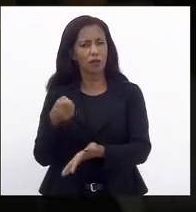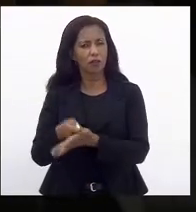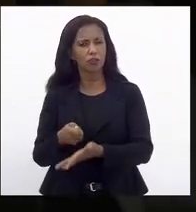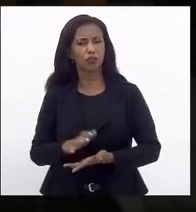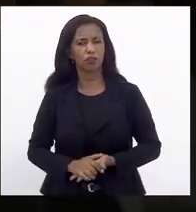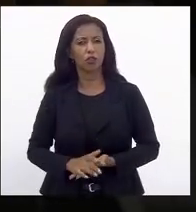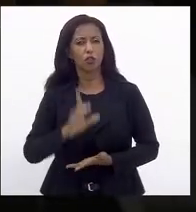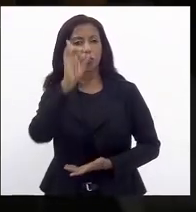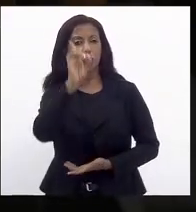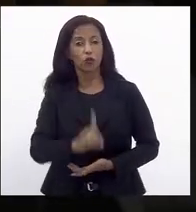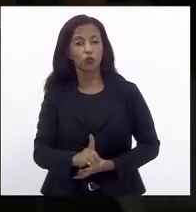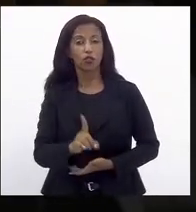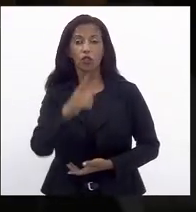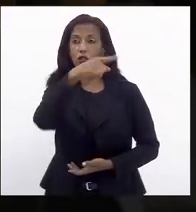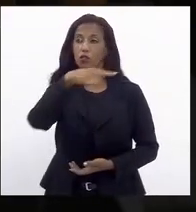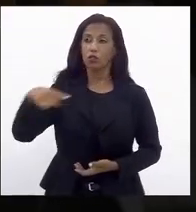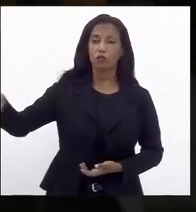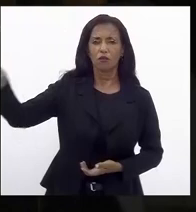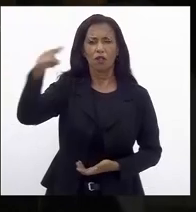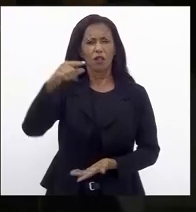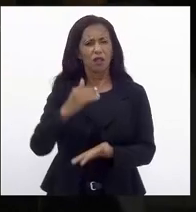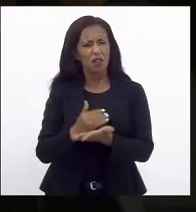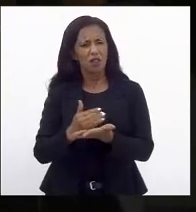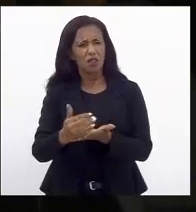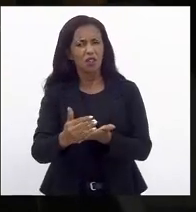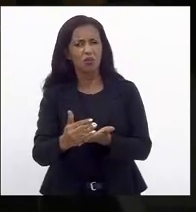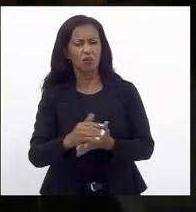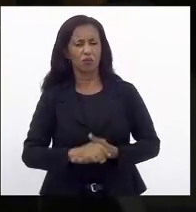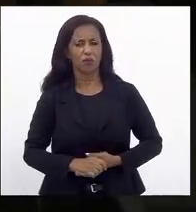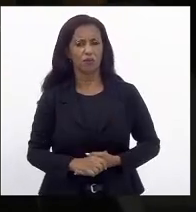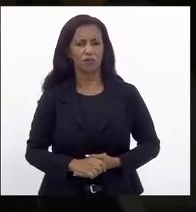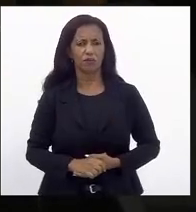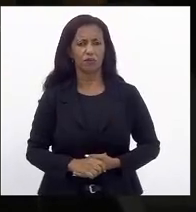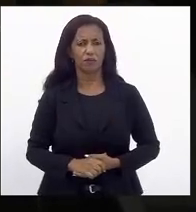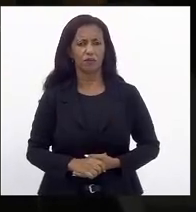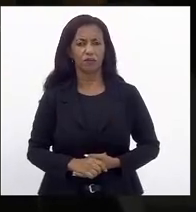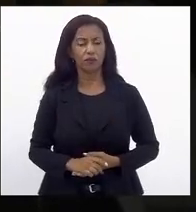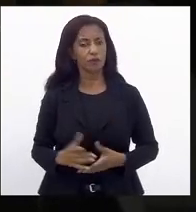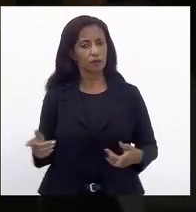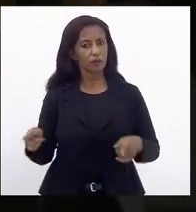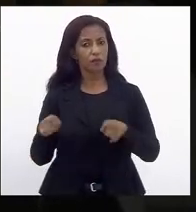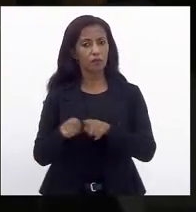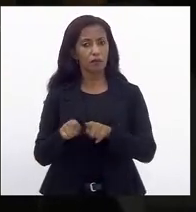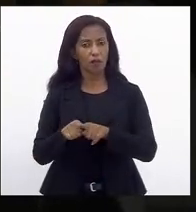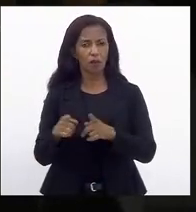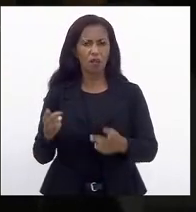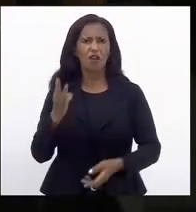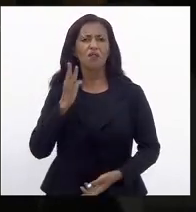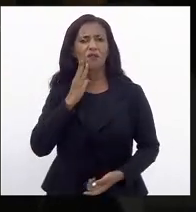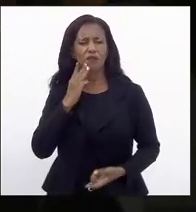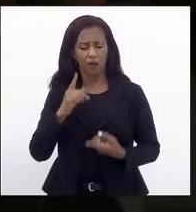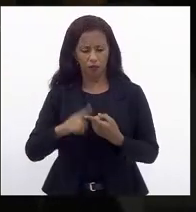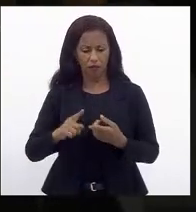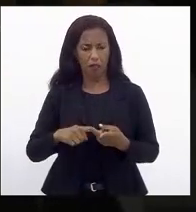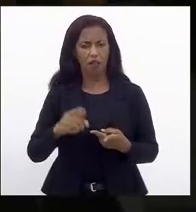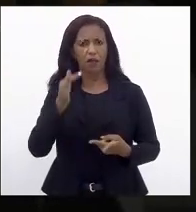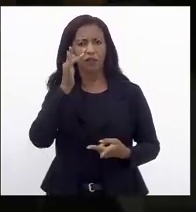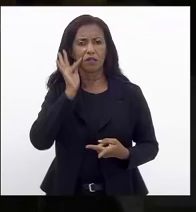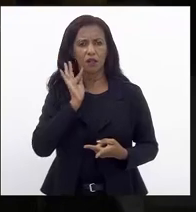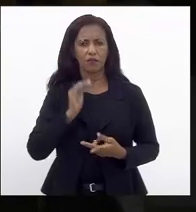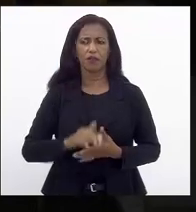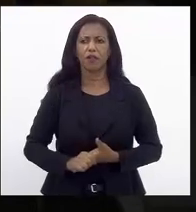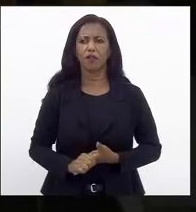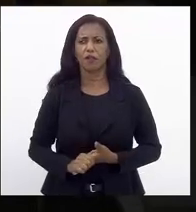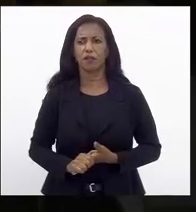garantir o direito de você esteja primeiro momento e aí Deputado waldeck Deputado Flávio